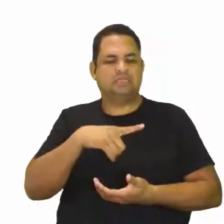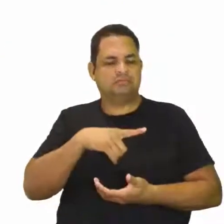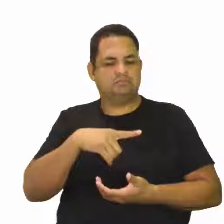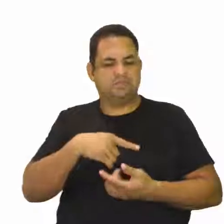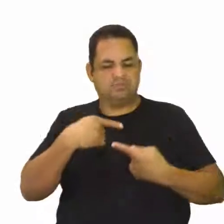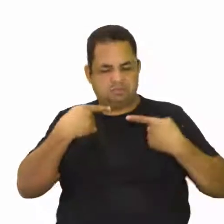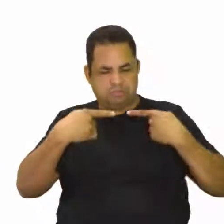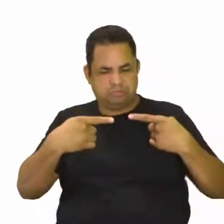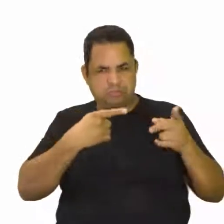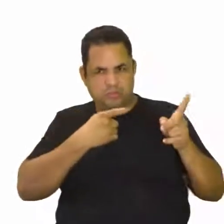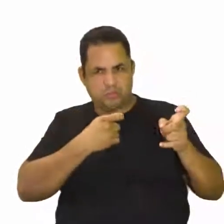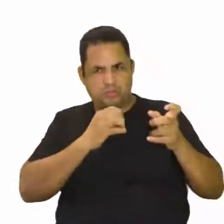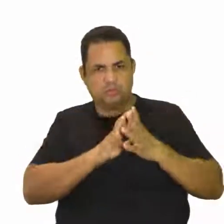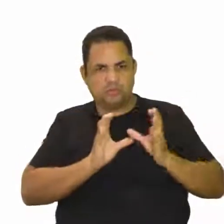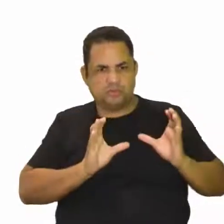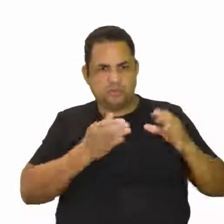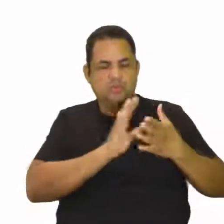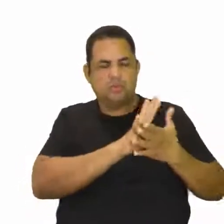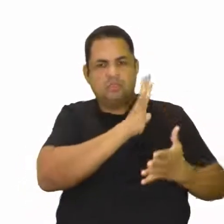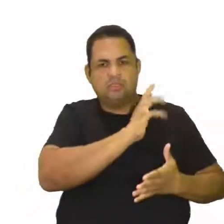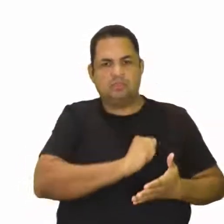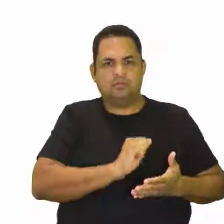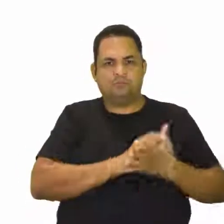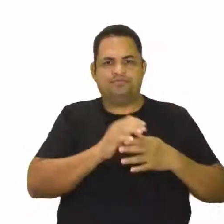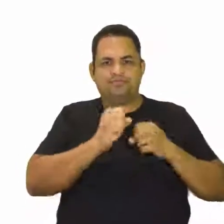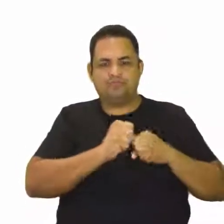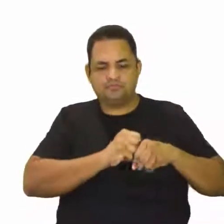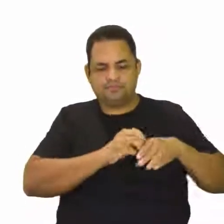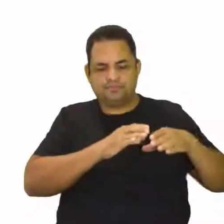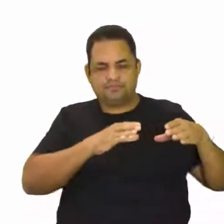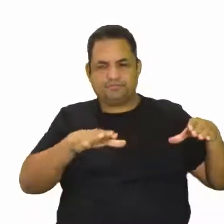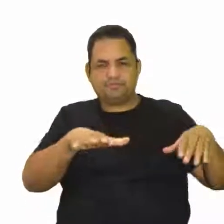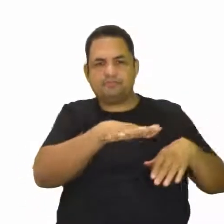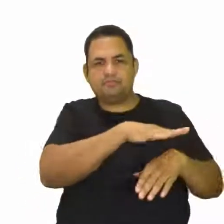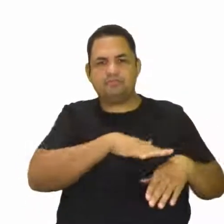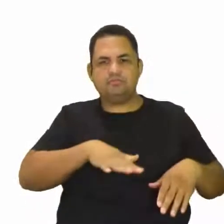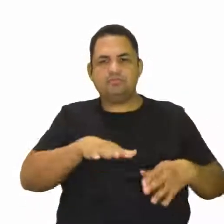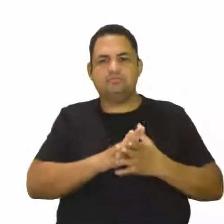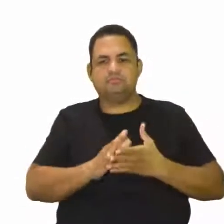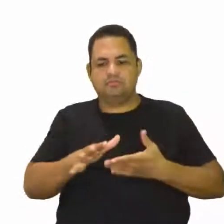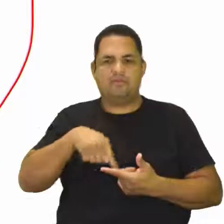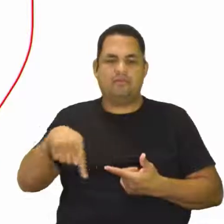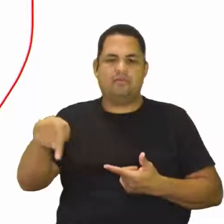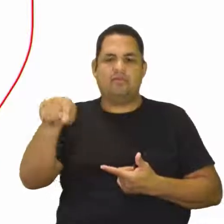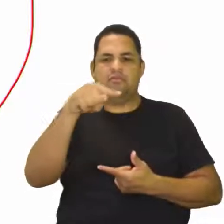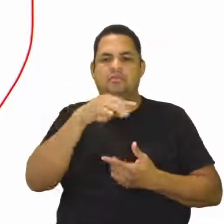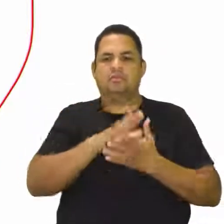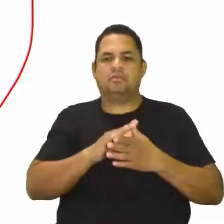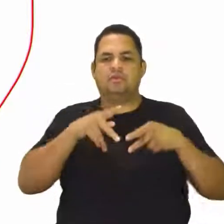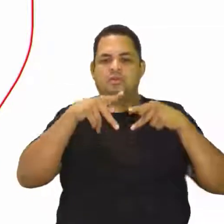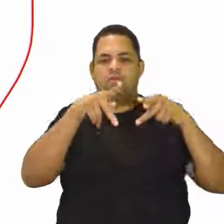expandindo as suas terras para o que tem hoje, sob o apoio dos Estados